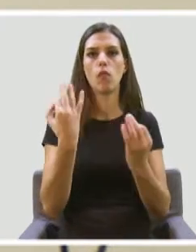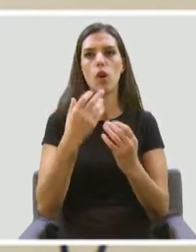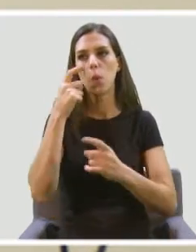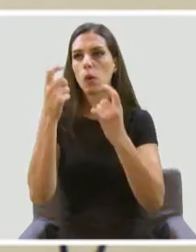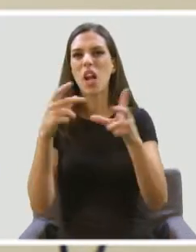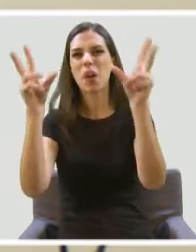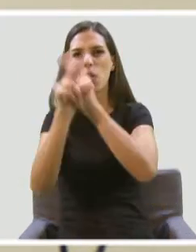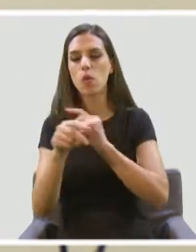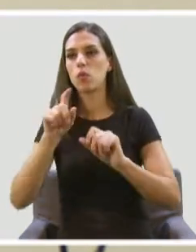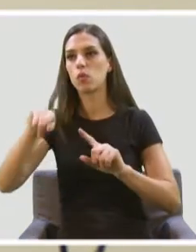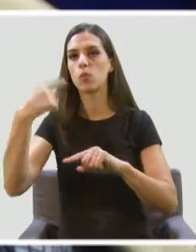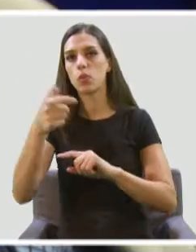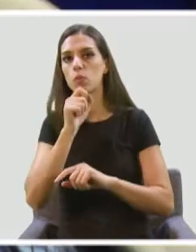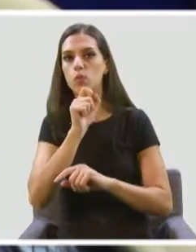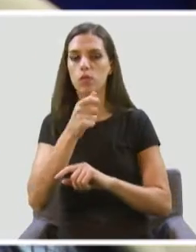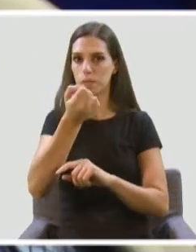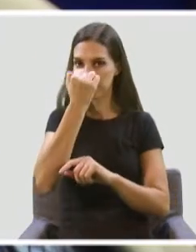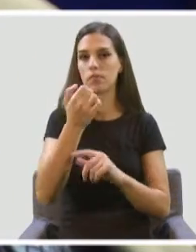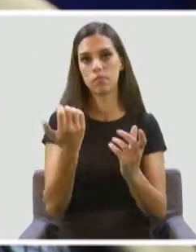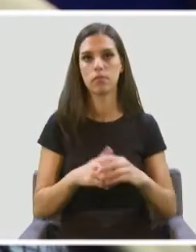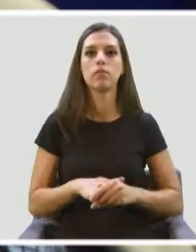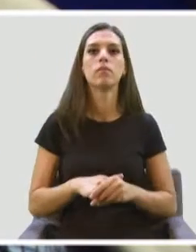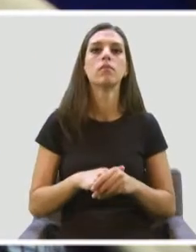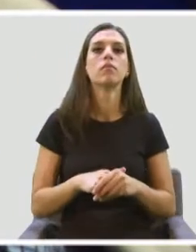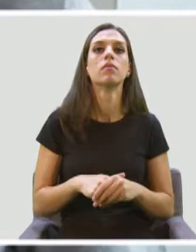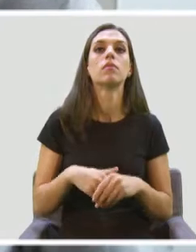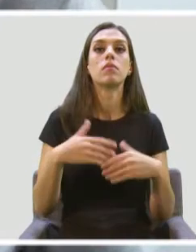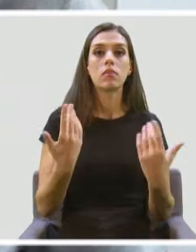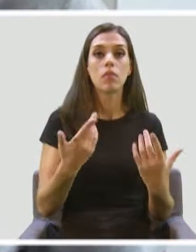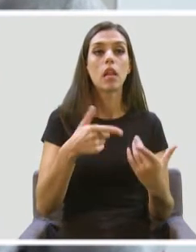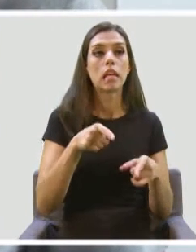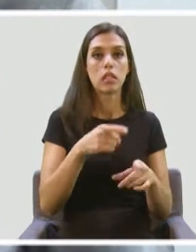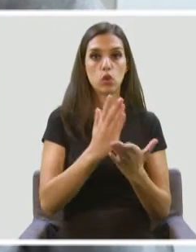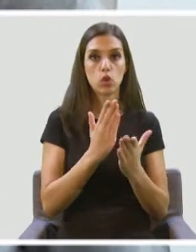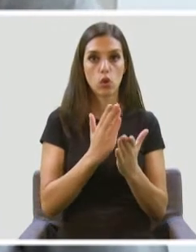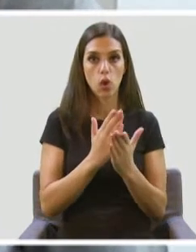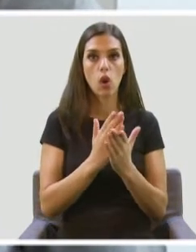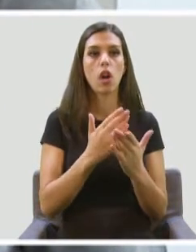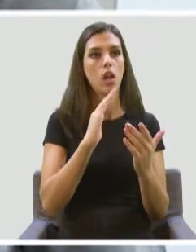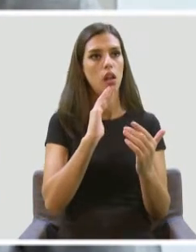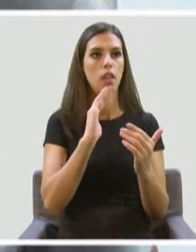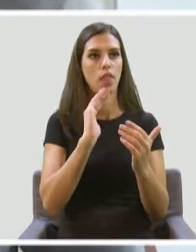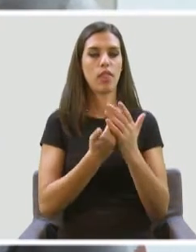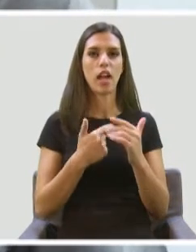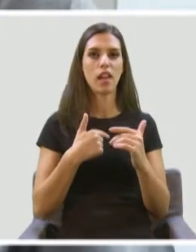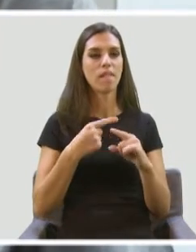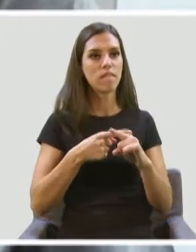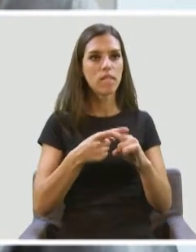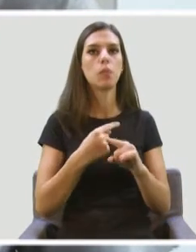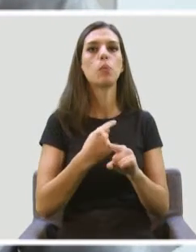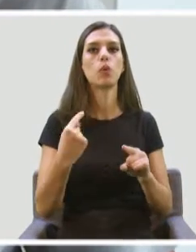com o que tinha aprendido, em vez de procurar um sítio novo que depois podia não ser tão bom para mim. A ESC se cativou-me por ser uma escola